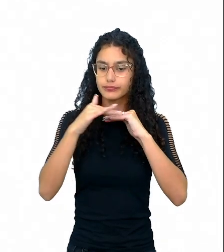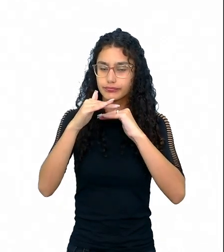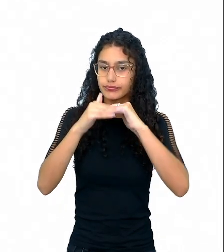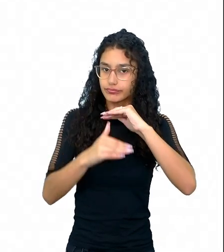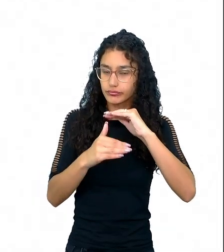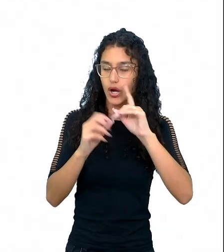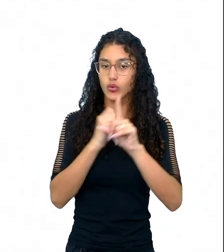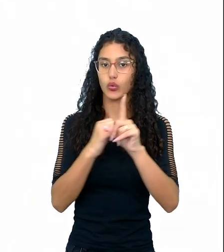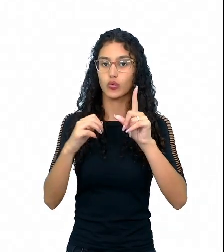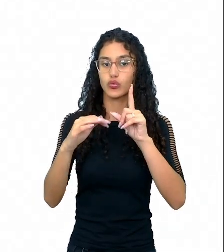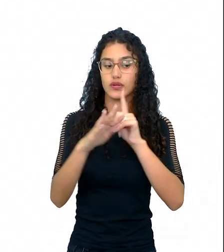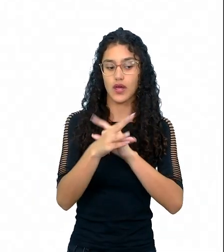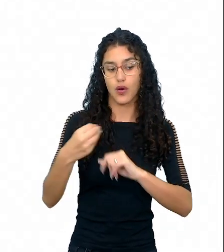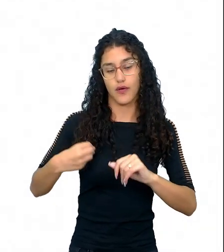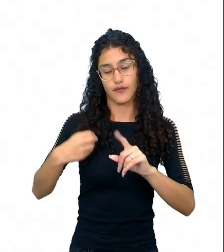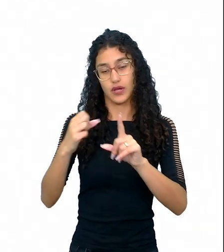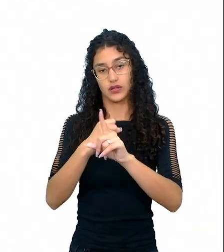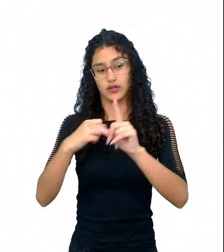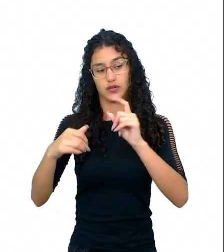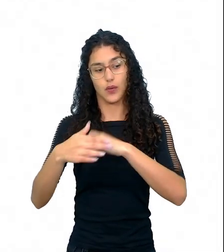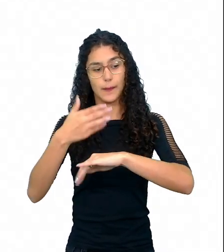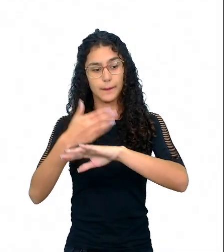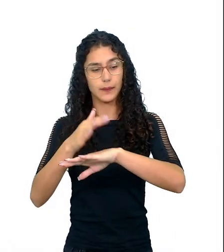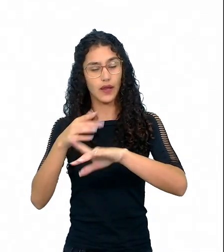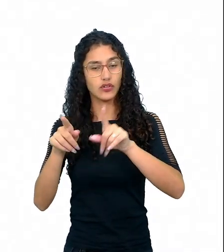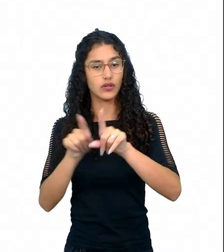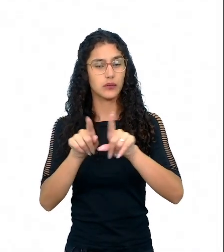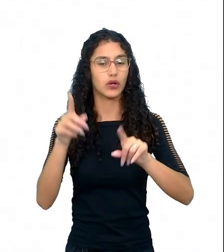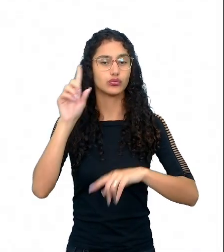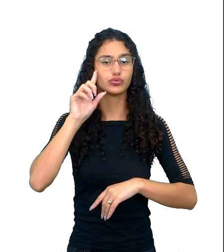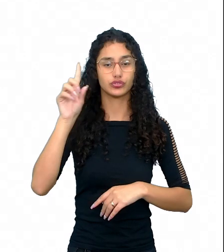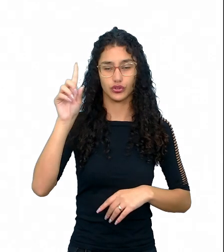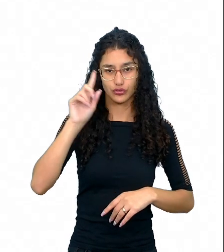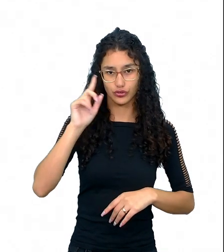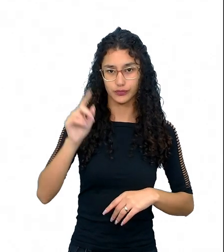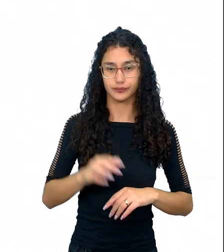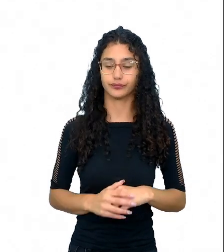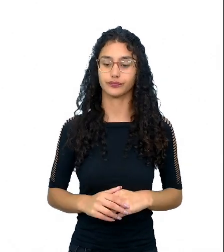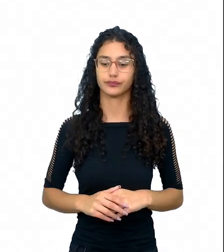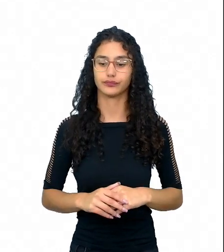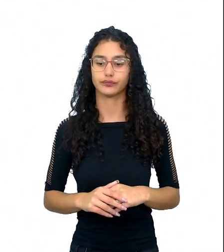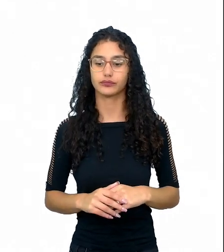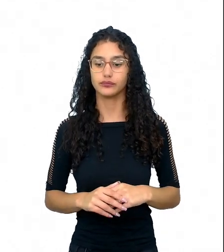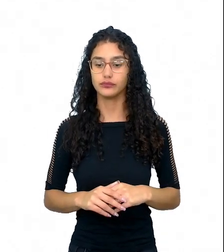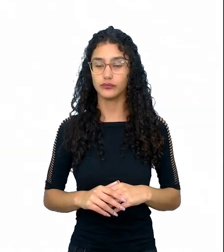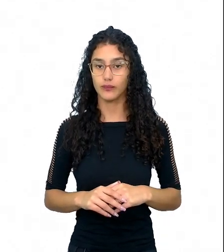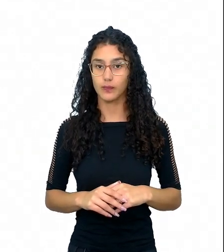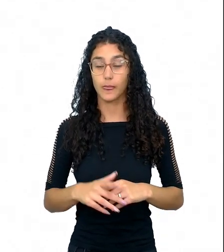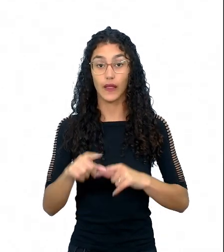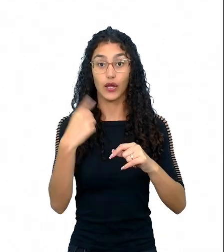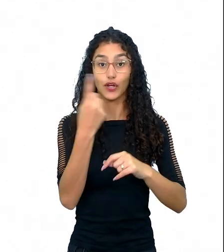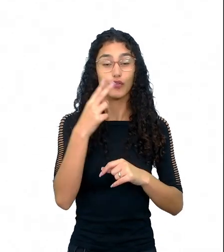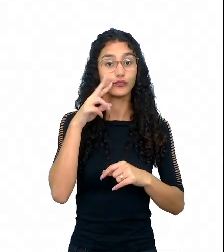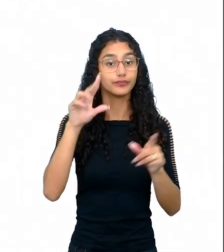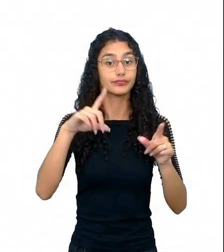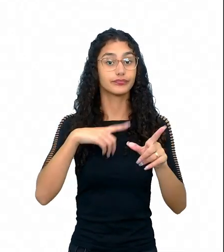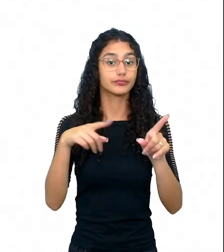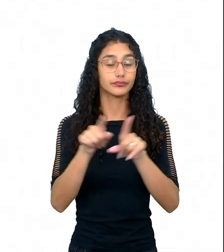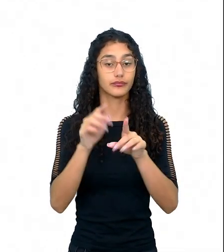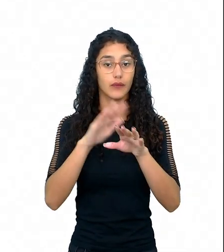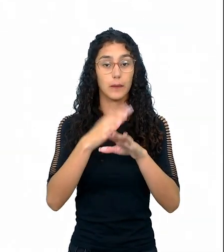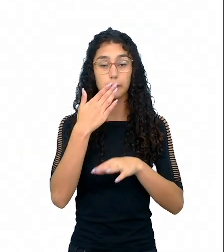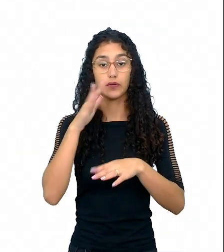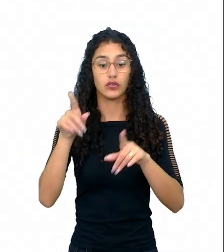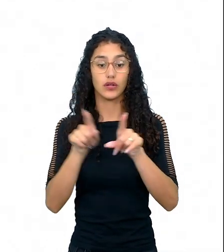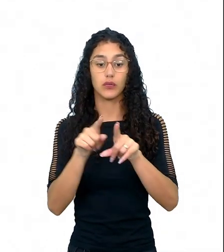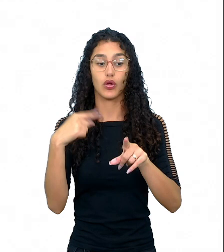mundo social, a vida social, a prática cotidiana, também, né, desses elementos que nós vamos aí ter que pedir